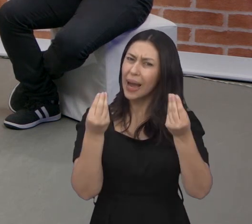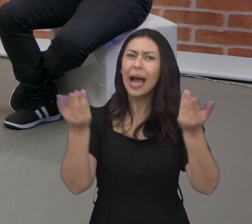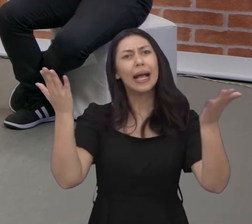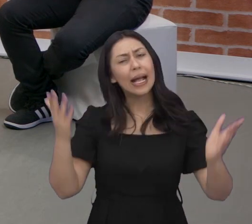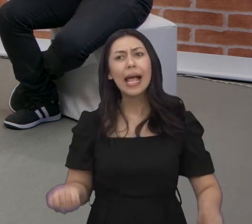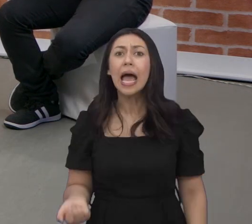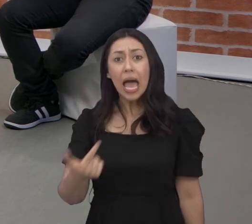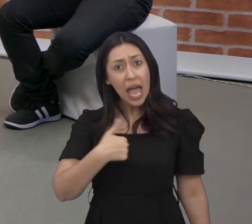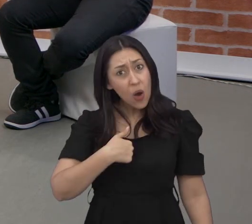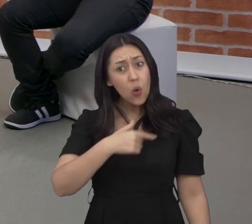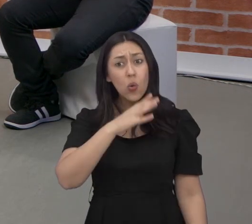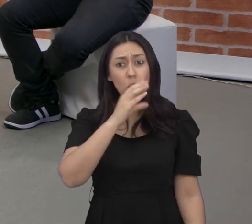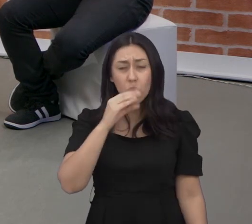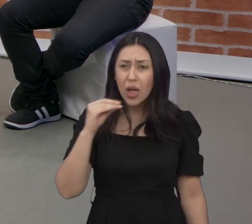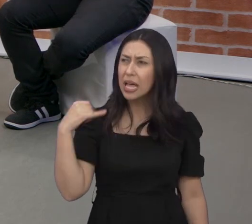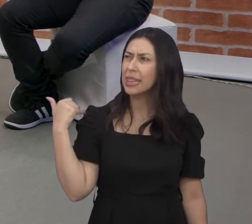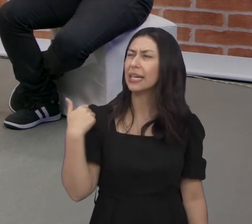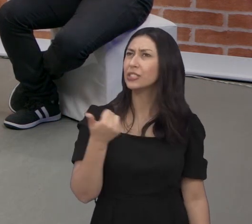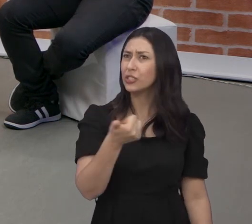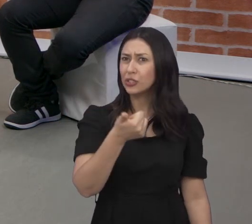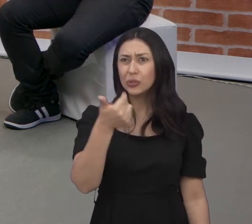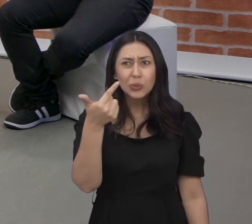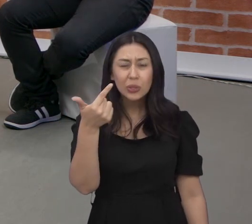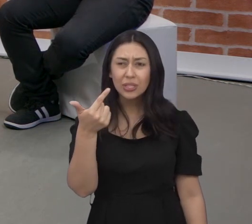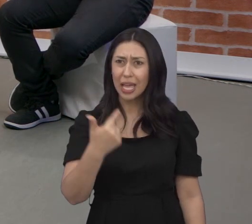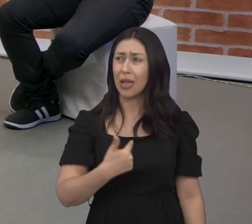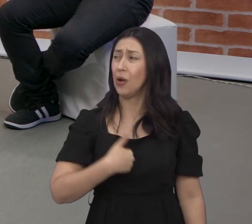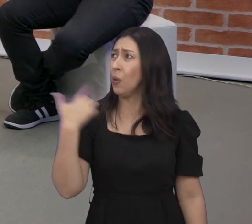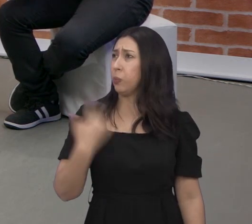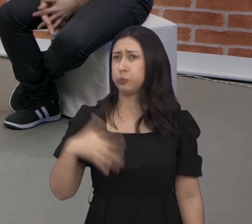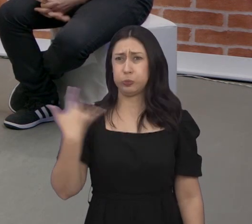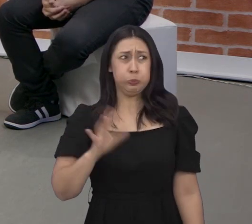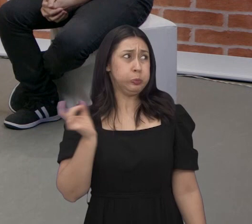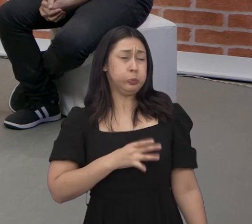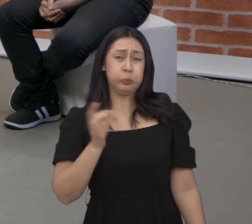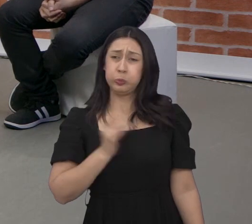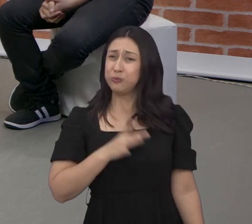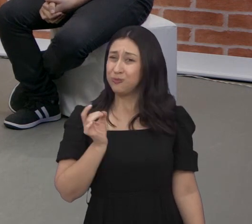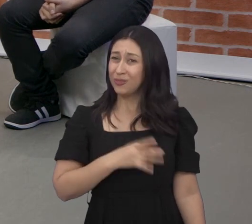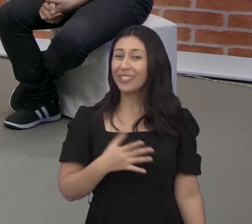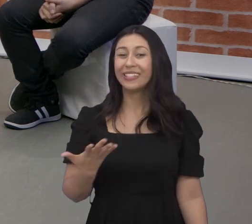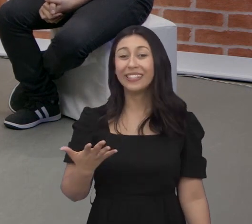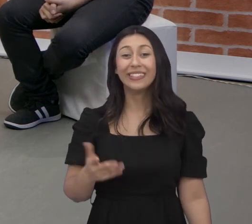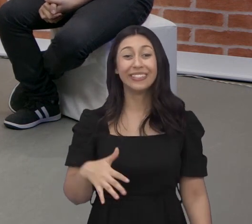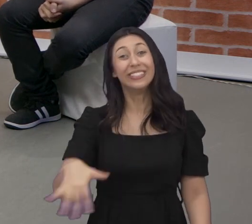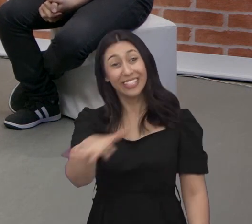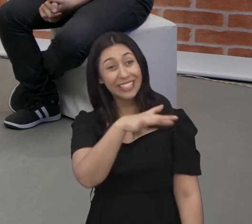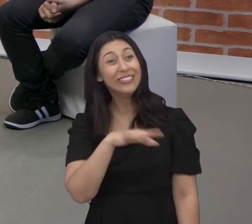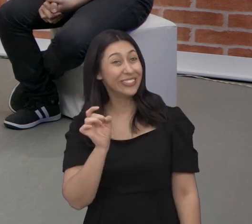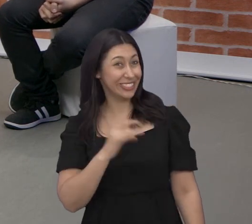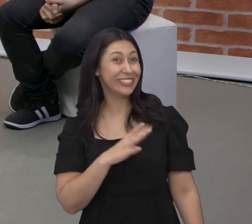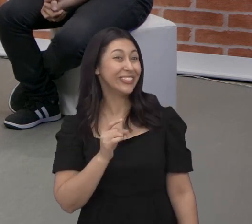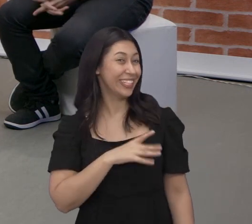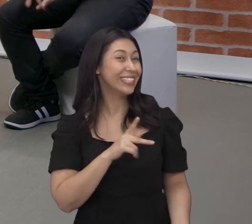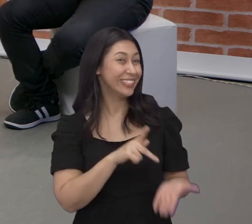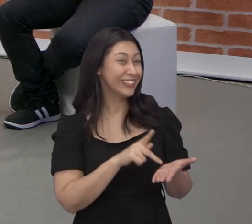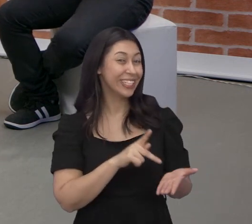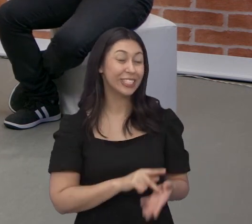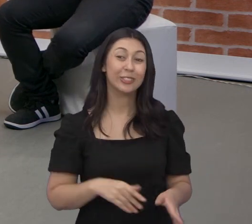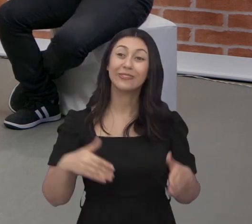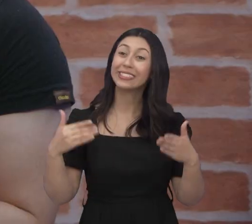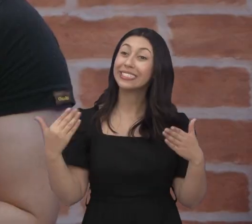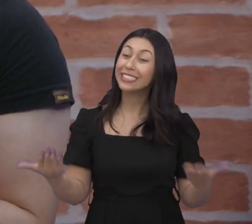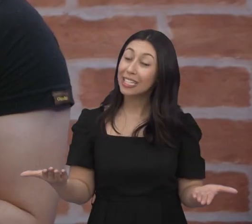para eu, um adolescente, sei lá, de 12, 13 anos na época, eu fiquei morrendo de medo. O pessoal ficou com medo mesmo. Bom,